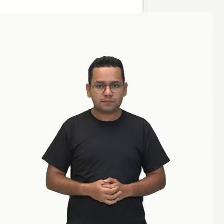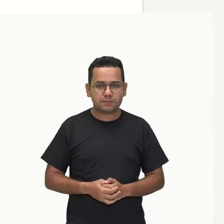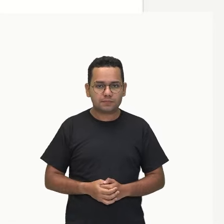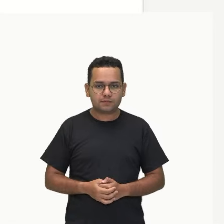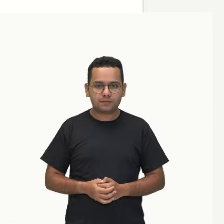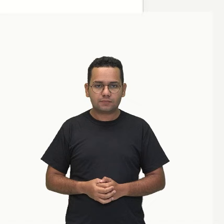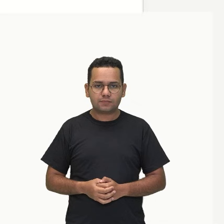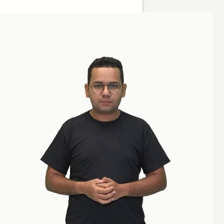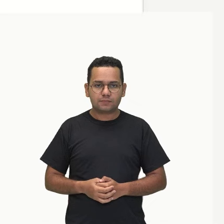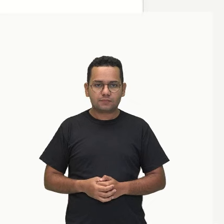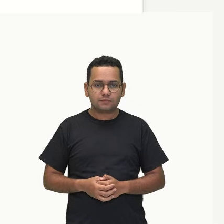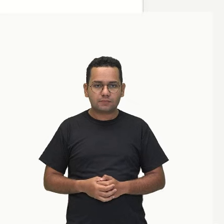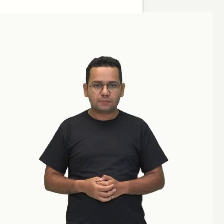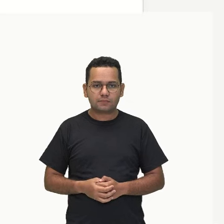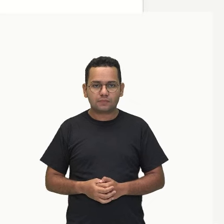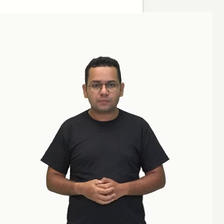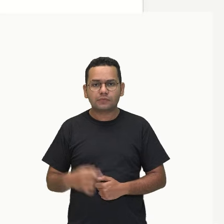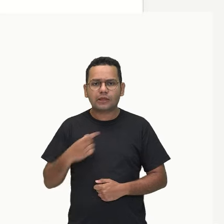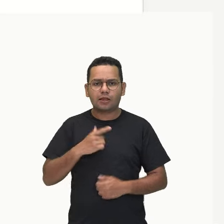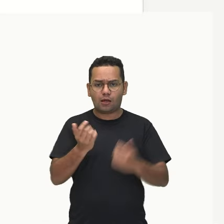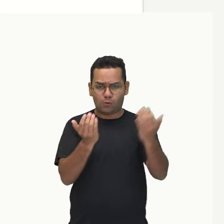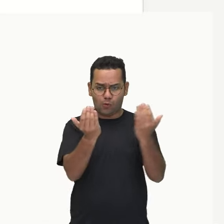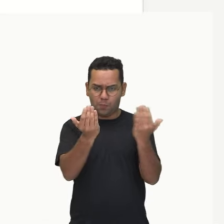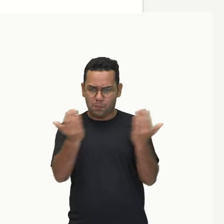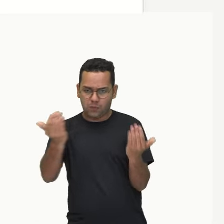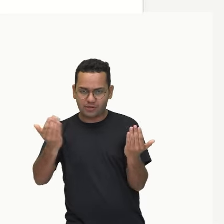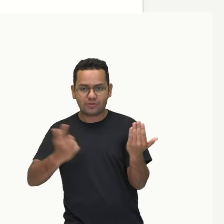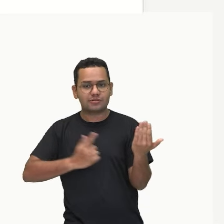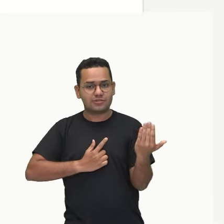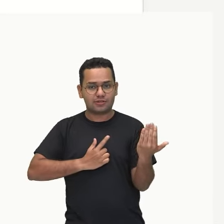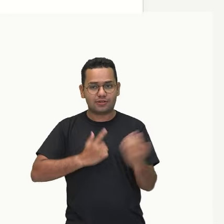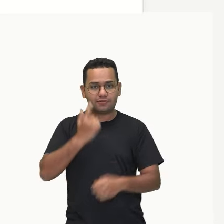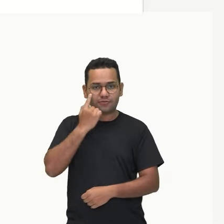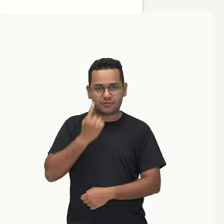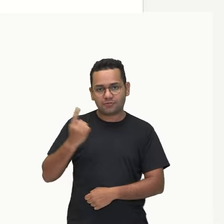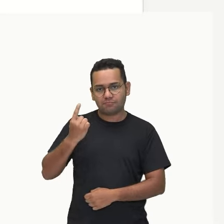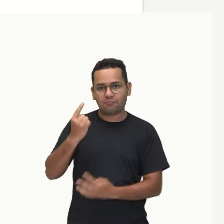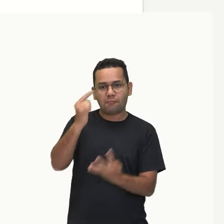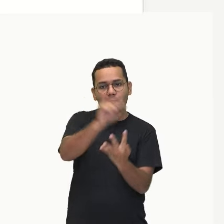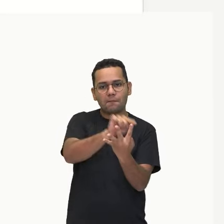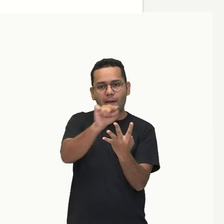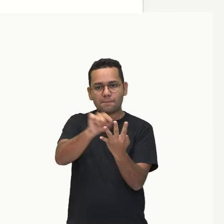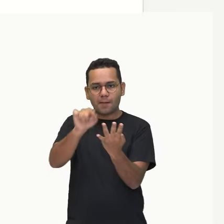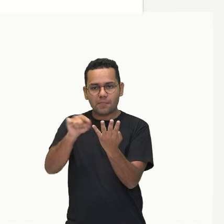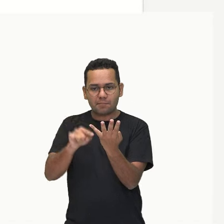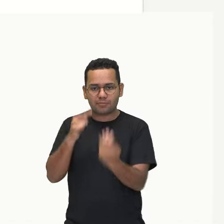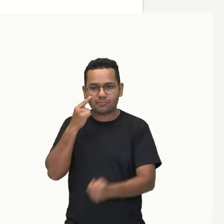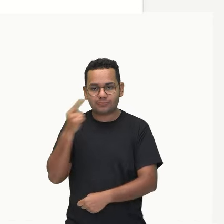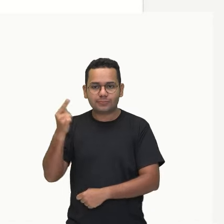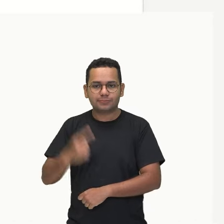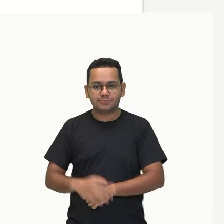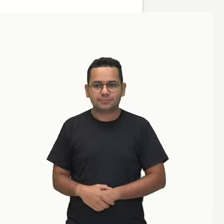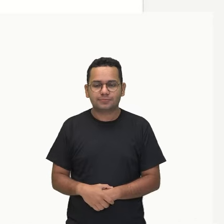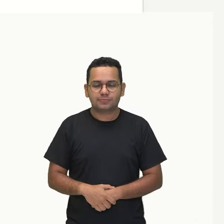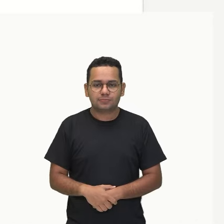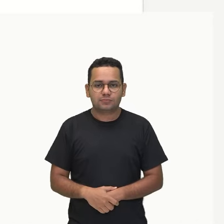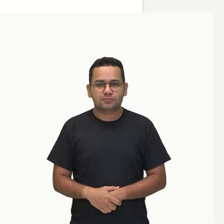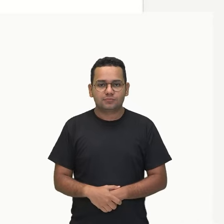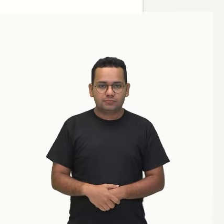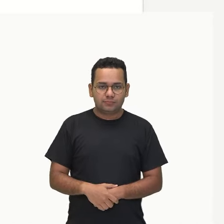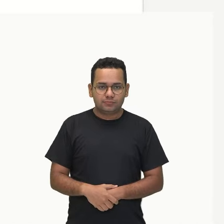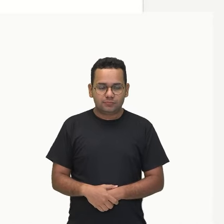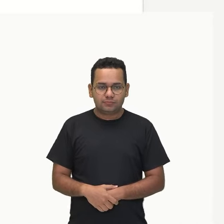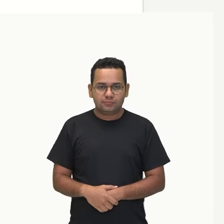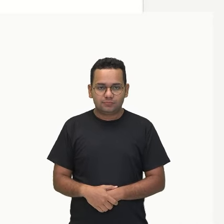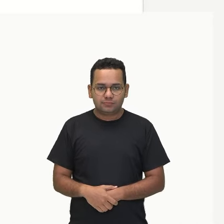Ele traz aqui os conhecimentos empírico, né, científico, filosófico e teológico. E